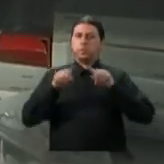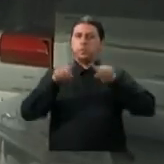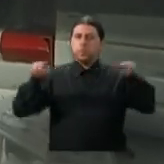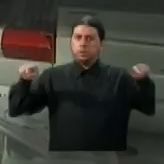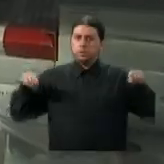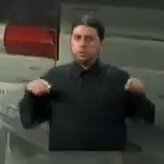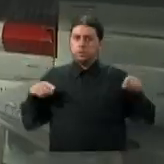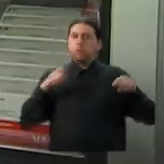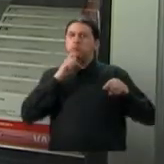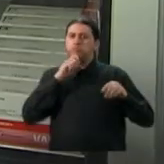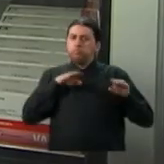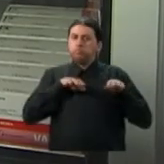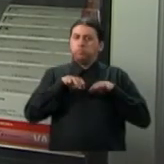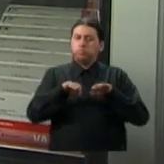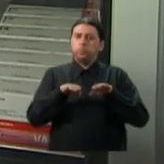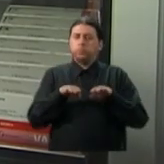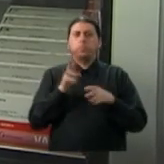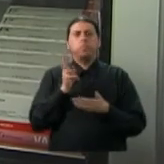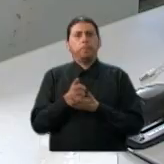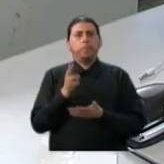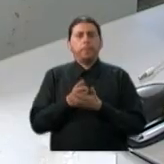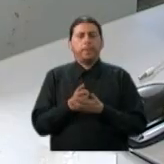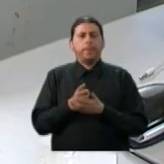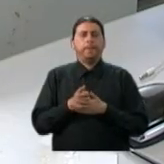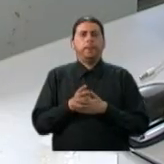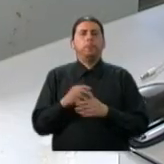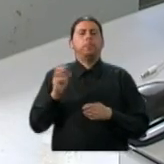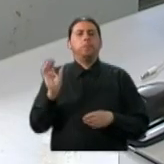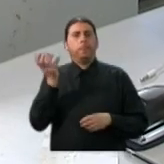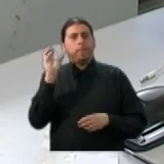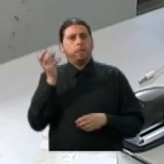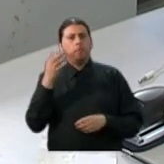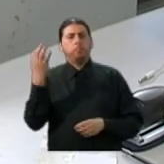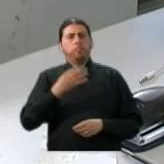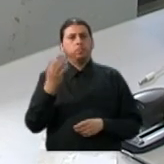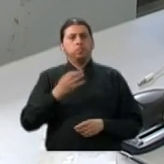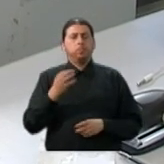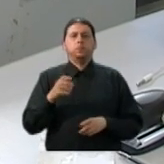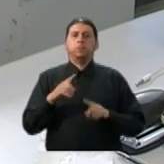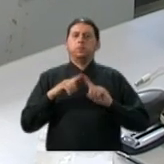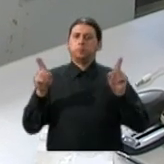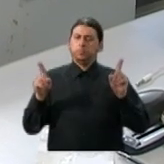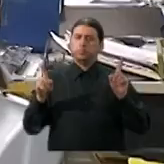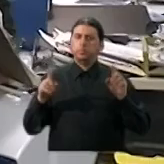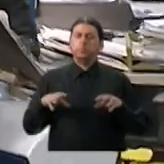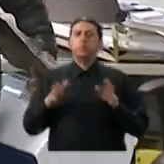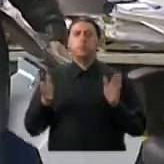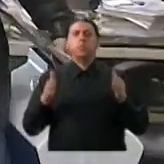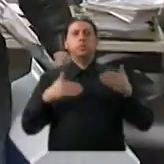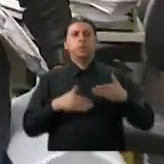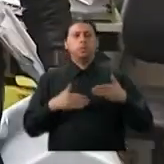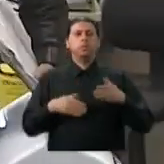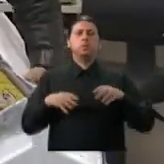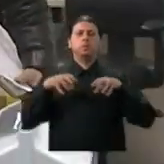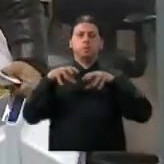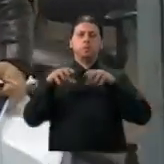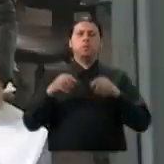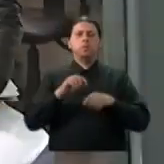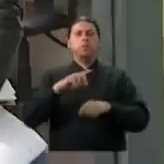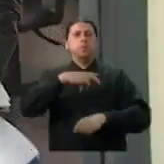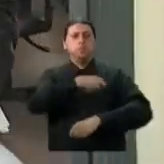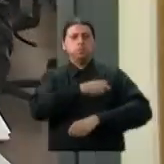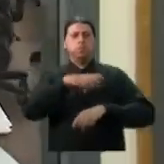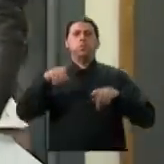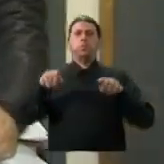um espaço refrigerado, né, em que mantém a temperatura adequada, mas de qualquer maneira elas são transportadas em caixas térmicas